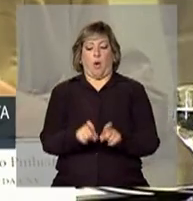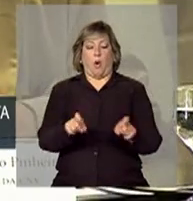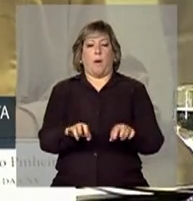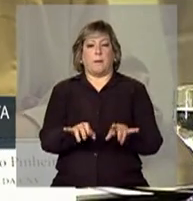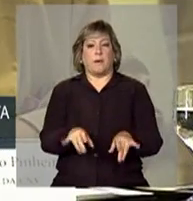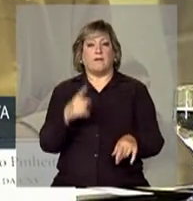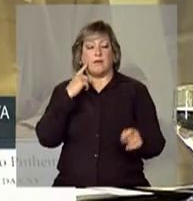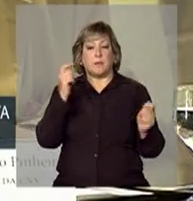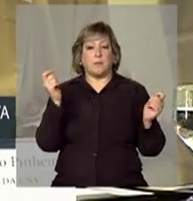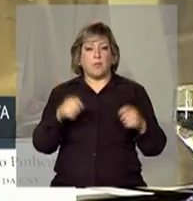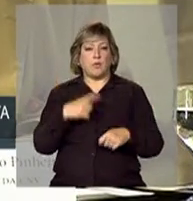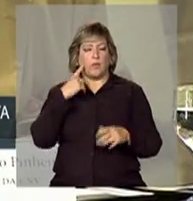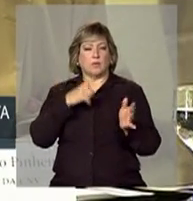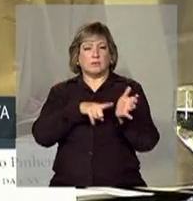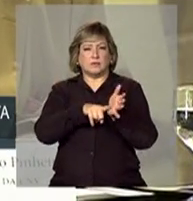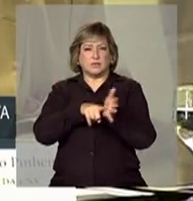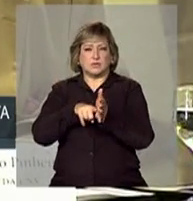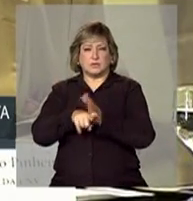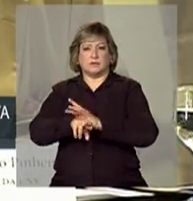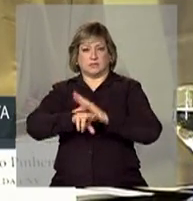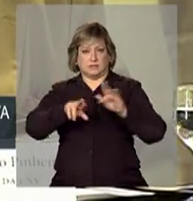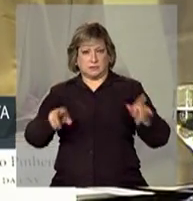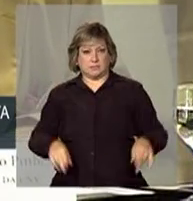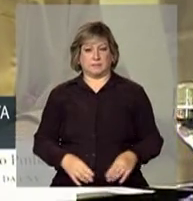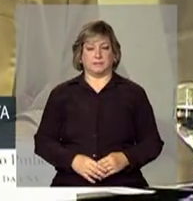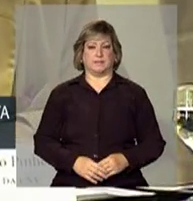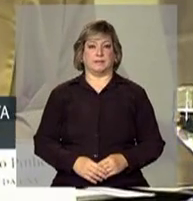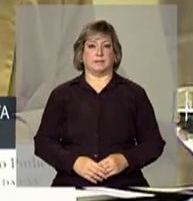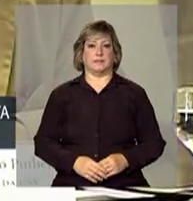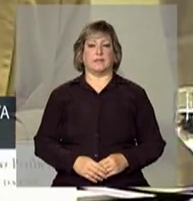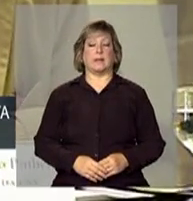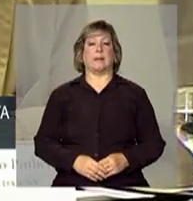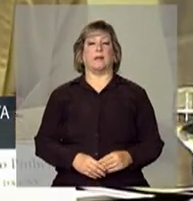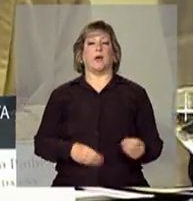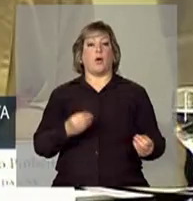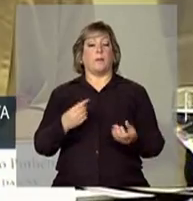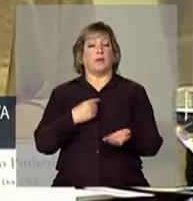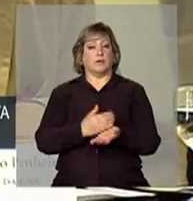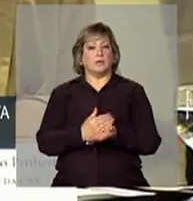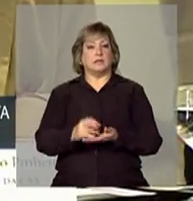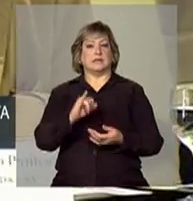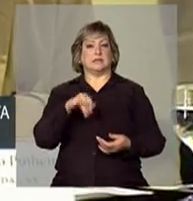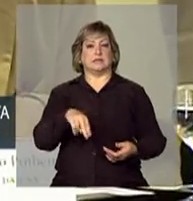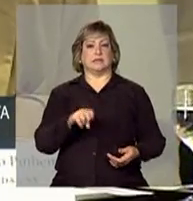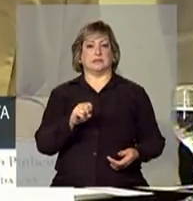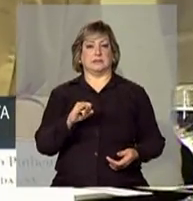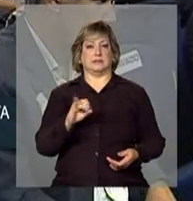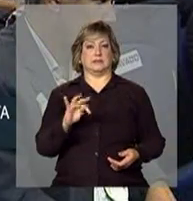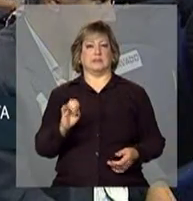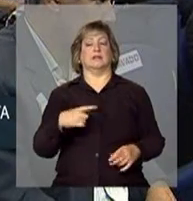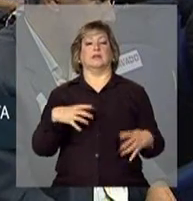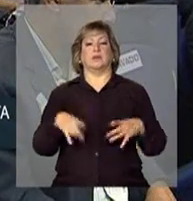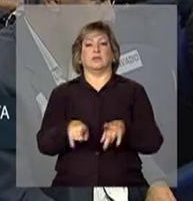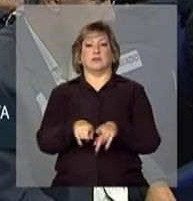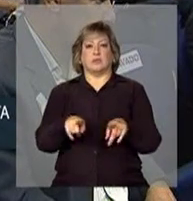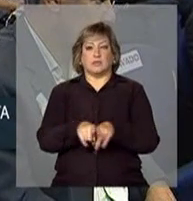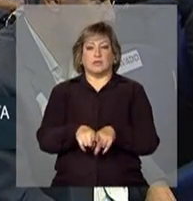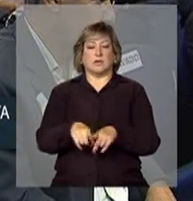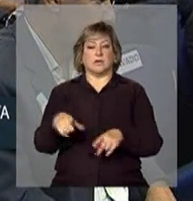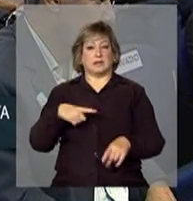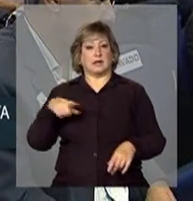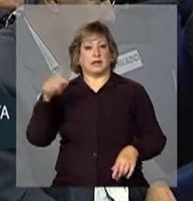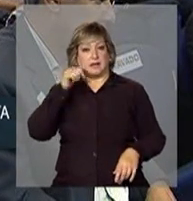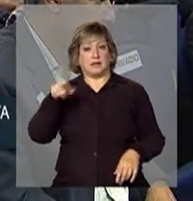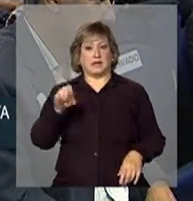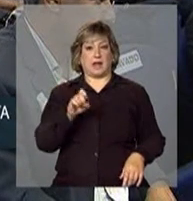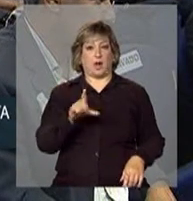o processamento de largas quantidades de dados, como a iniciativa eScience e outras ferramentas relacionadas. A professora Heloísa Starling, eu